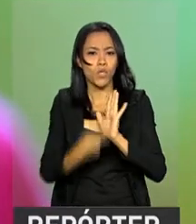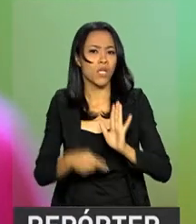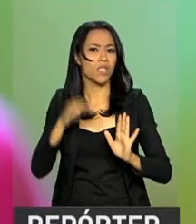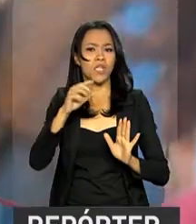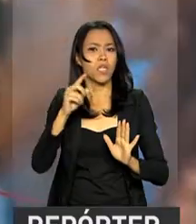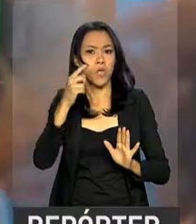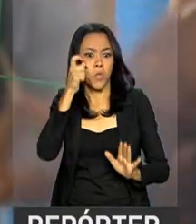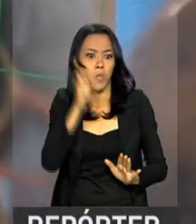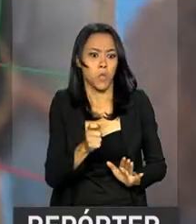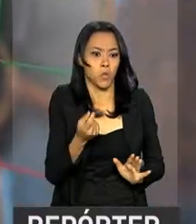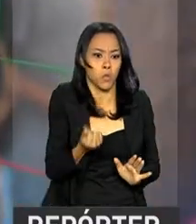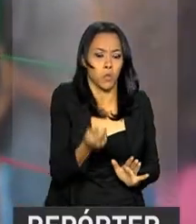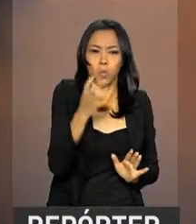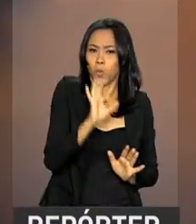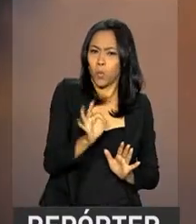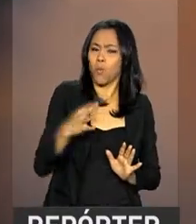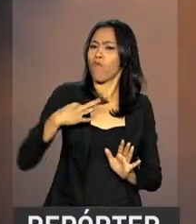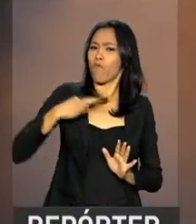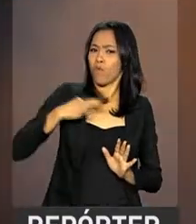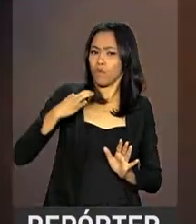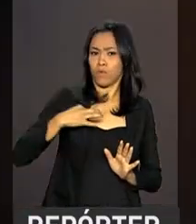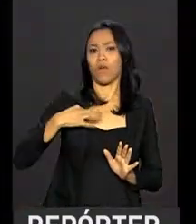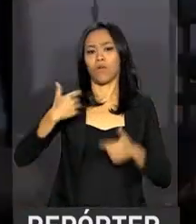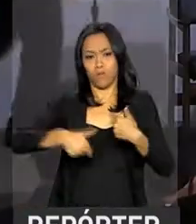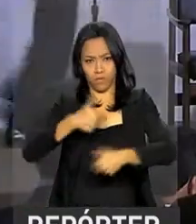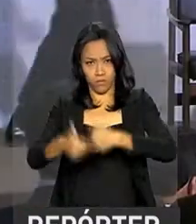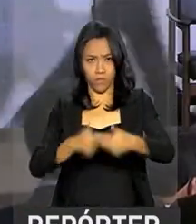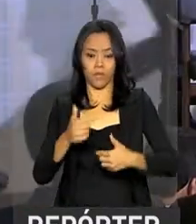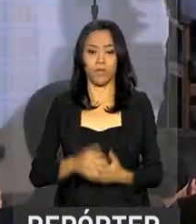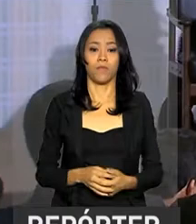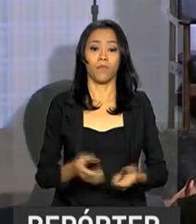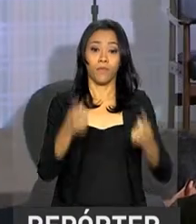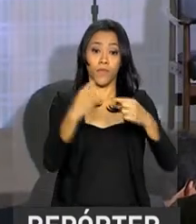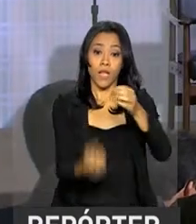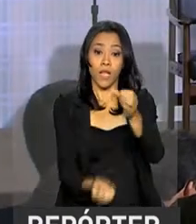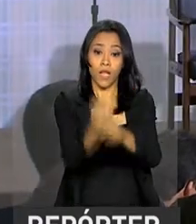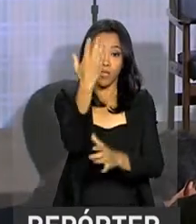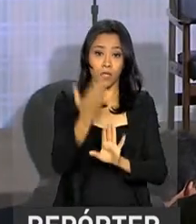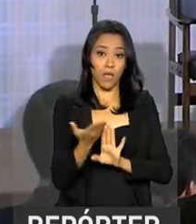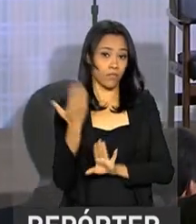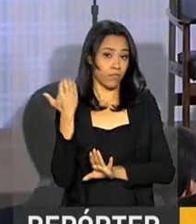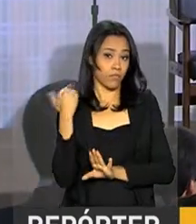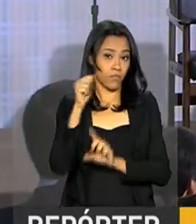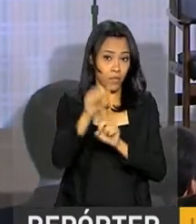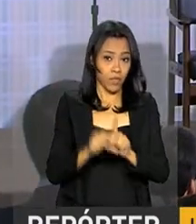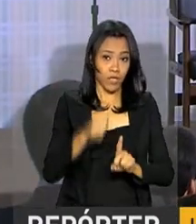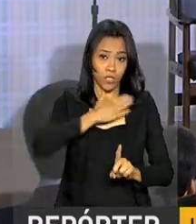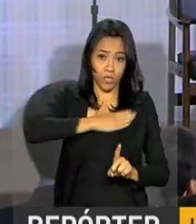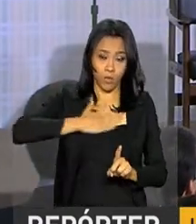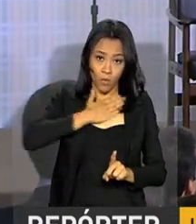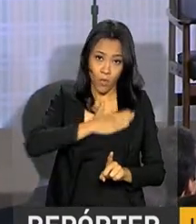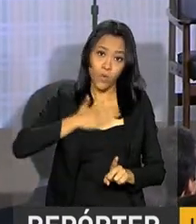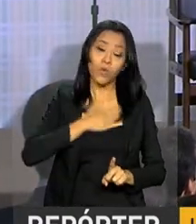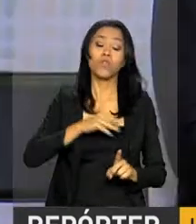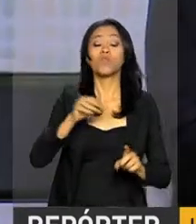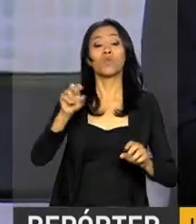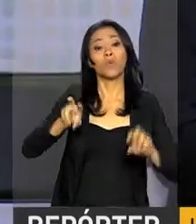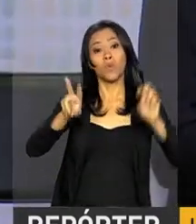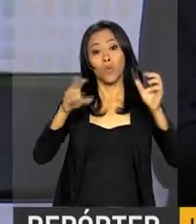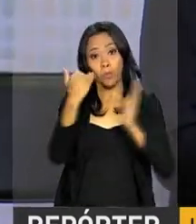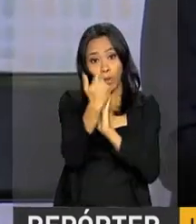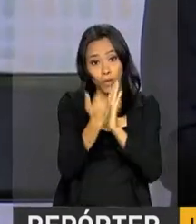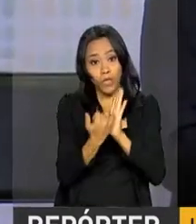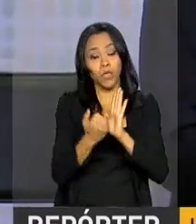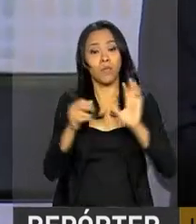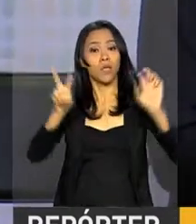lucrativos baseados em atividades voluntárias. Lançado em agosto pelo presidente Michel Temer, o Viva Voluntário tem